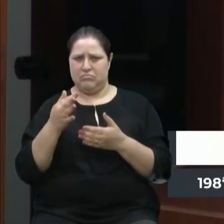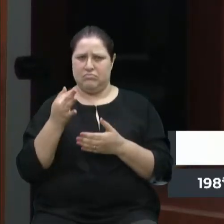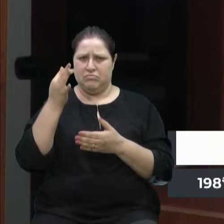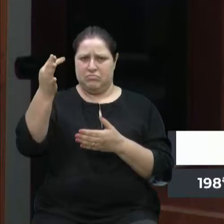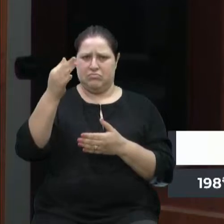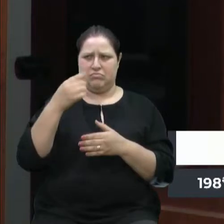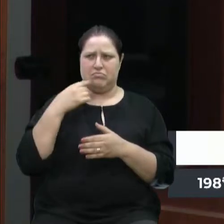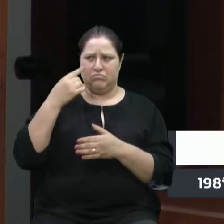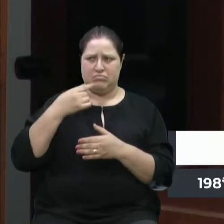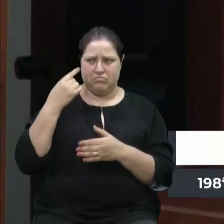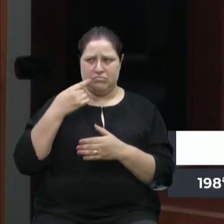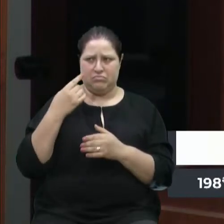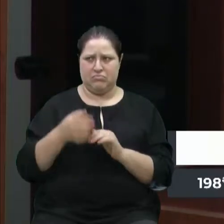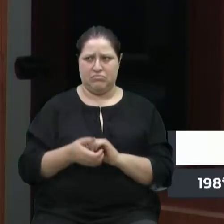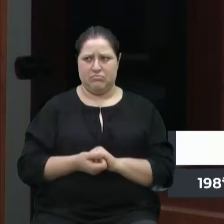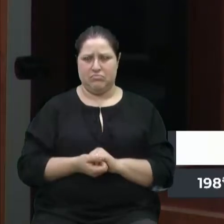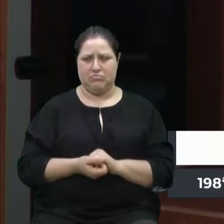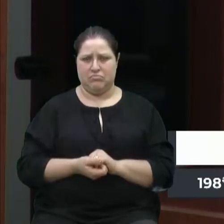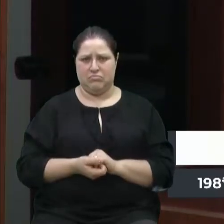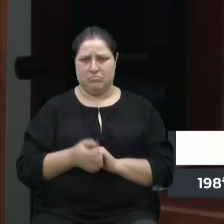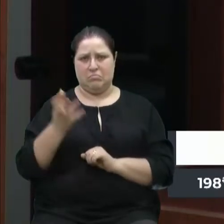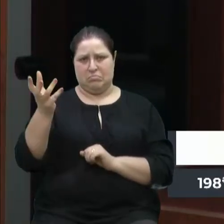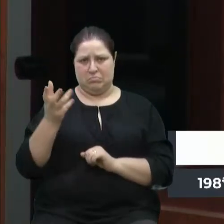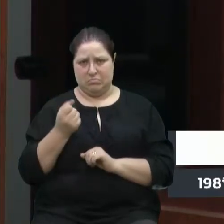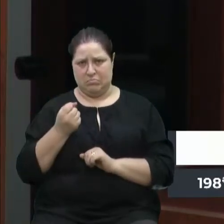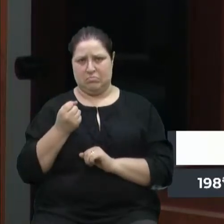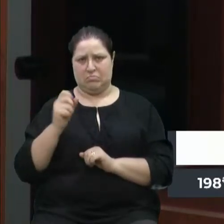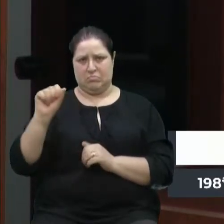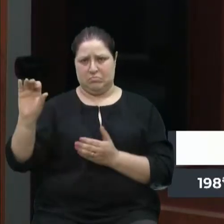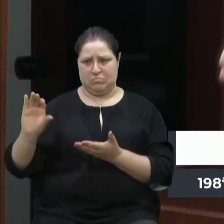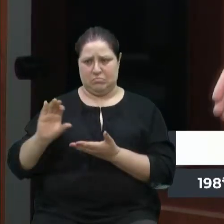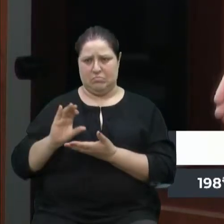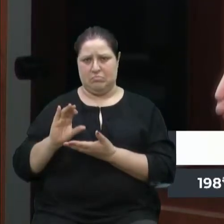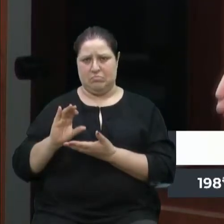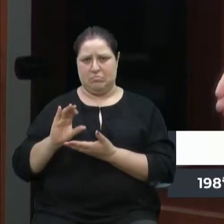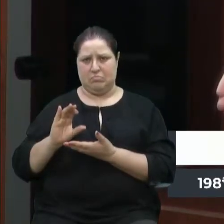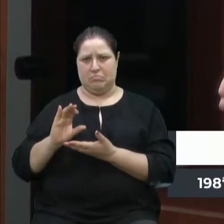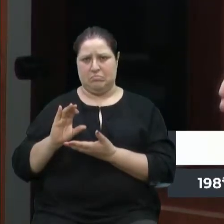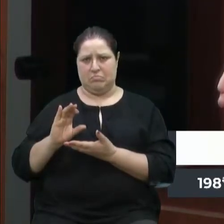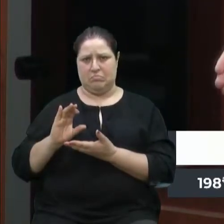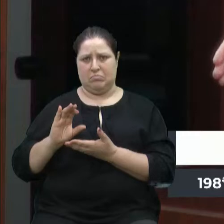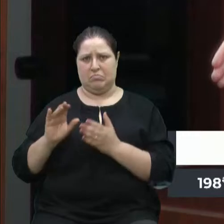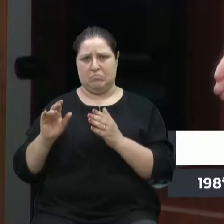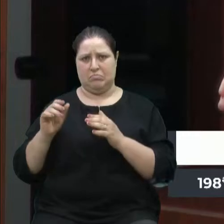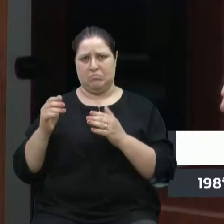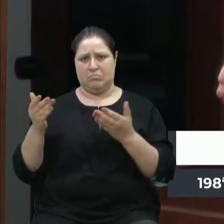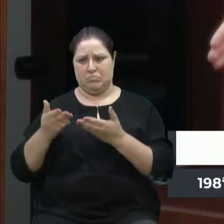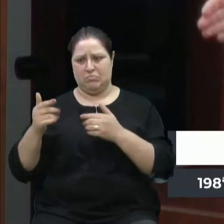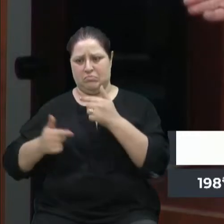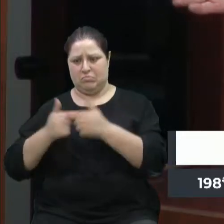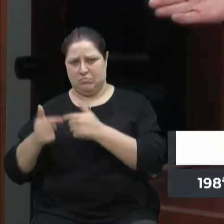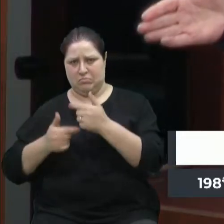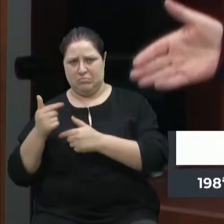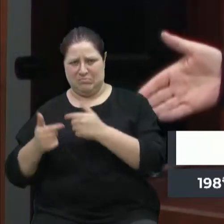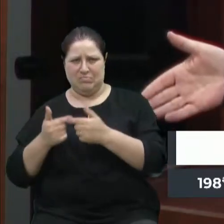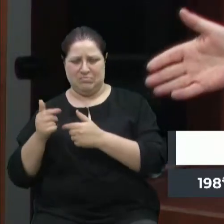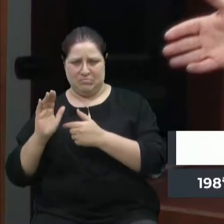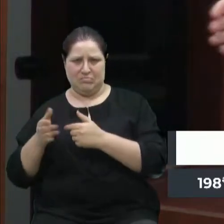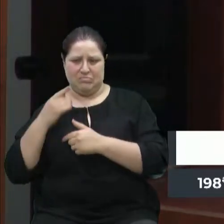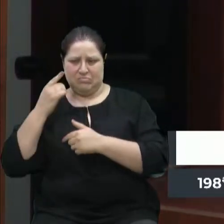federais, né, receberão os recursos, os que estão no poder hoje, receberão o recurso dos que